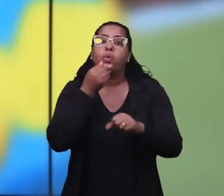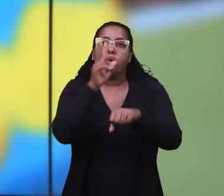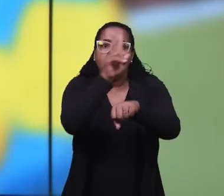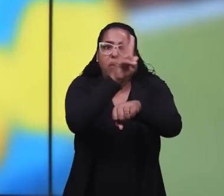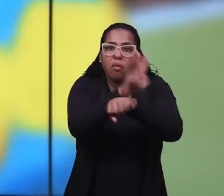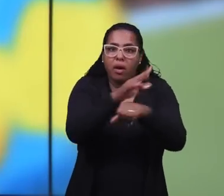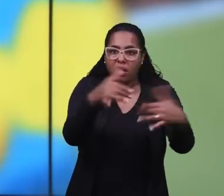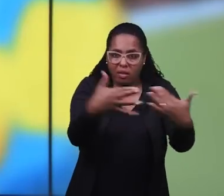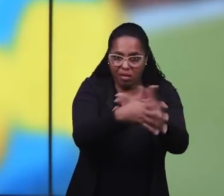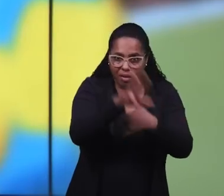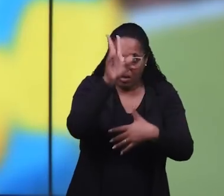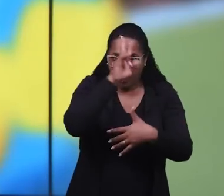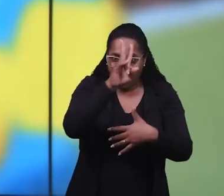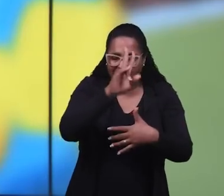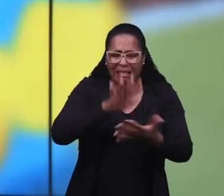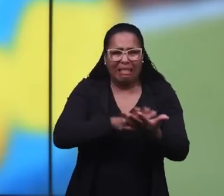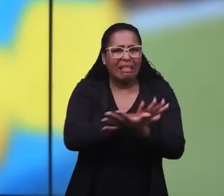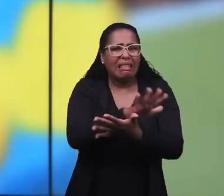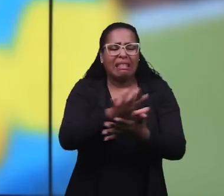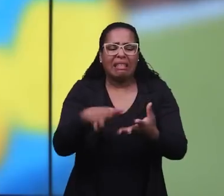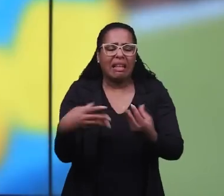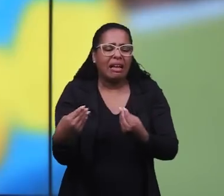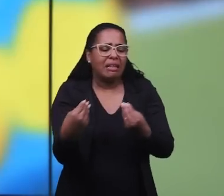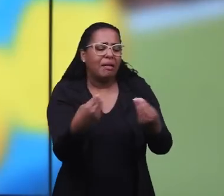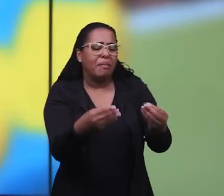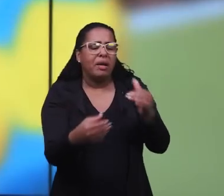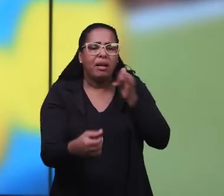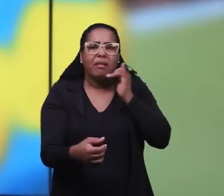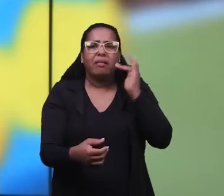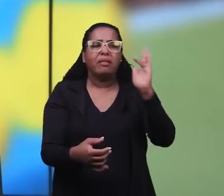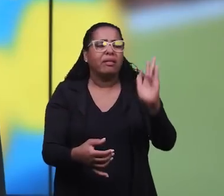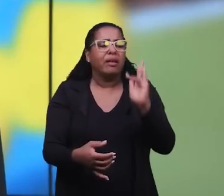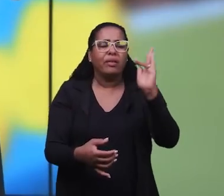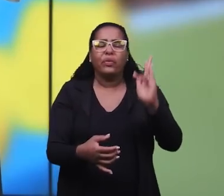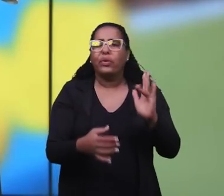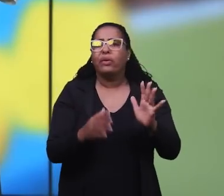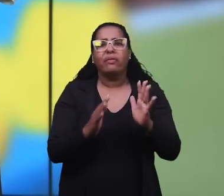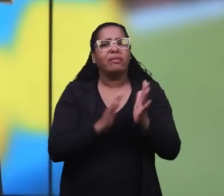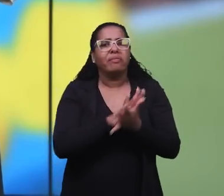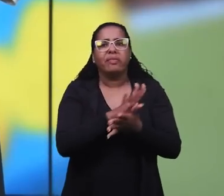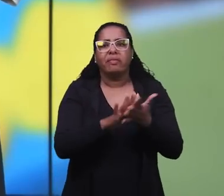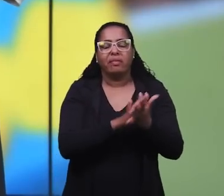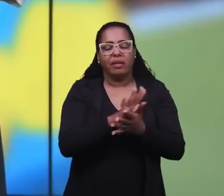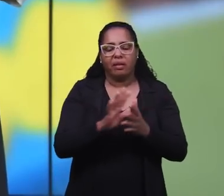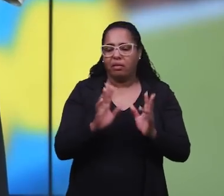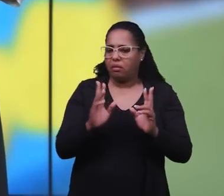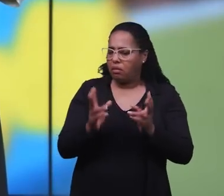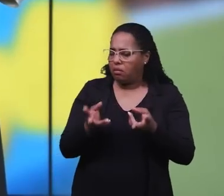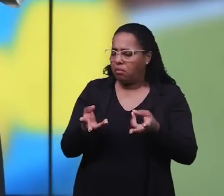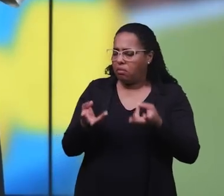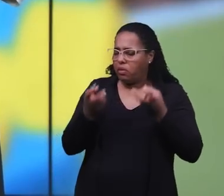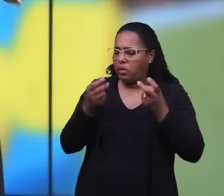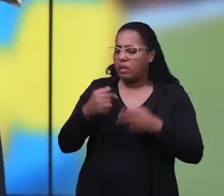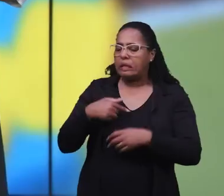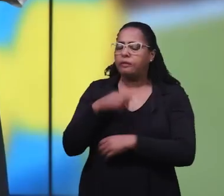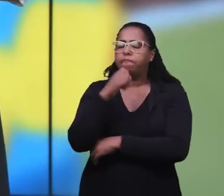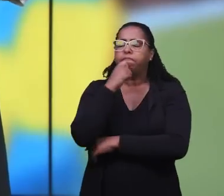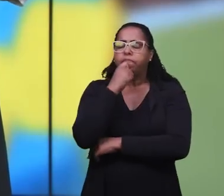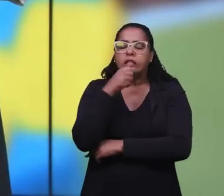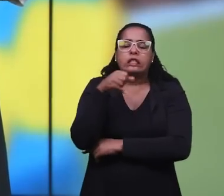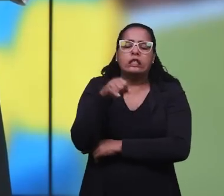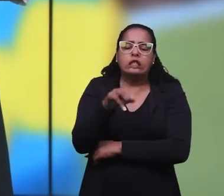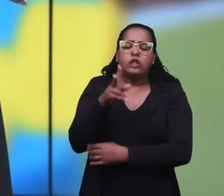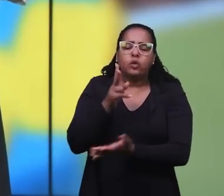cidade, lembram? Não tinham nada para dar. E ele viu que se continuasse ali